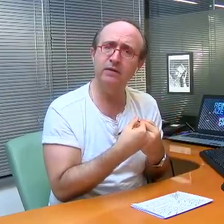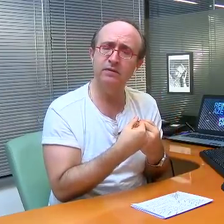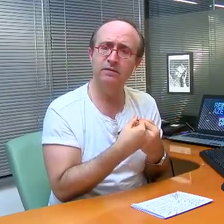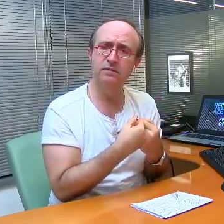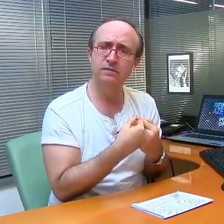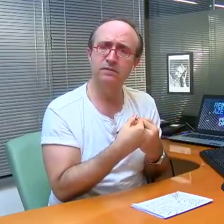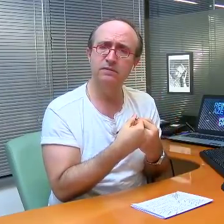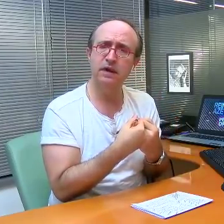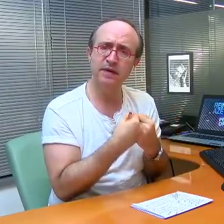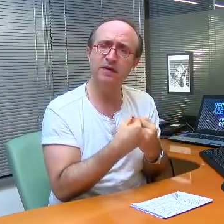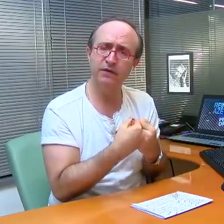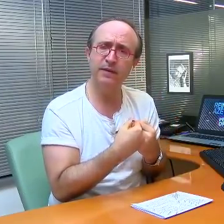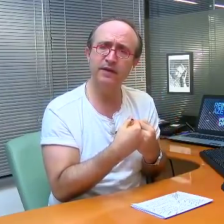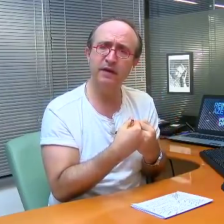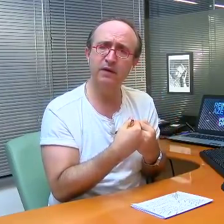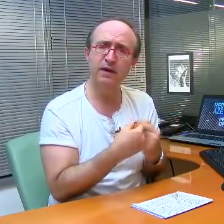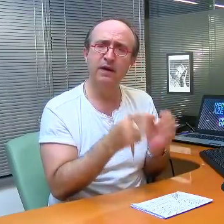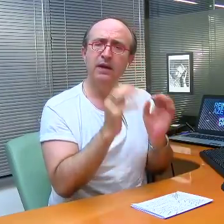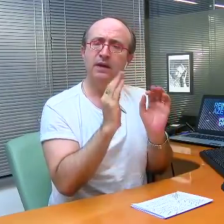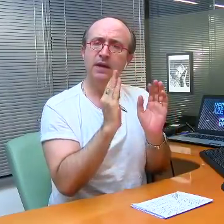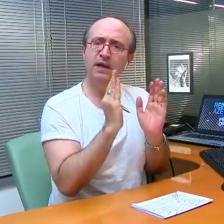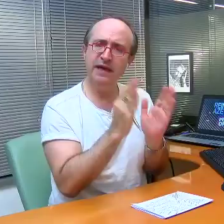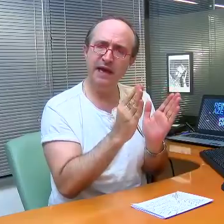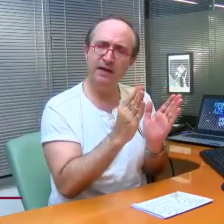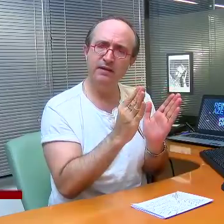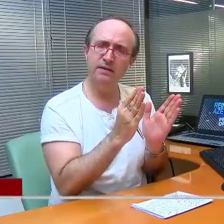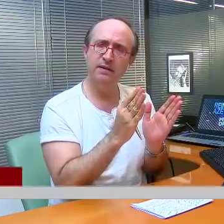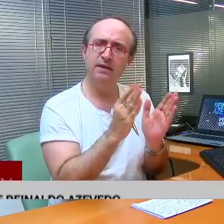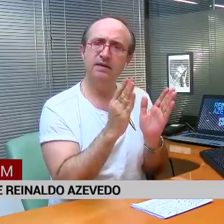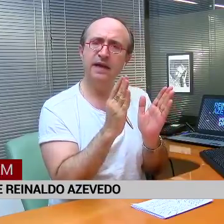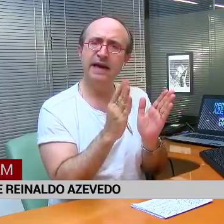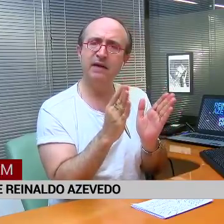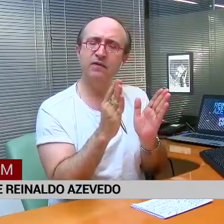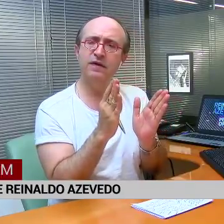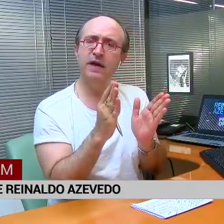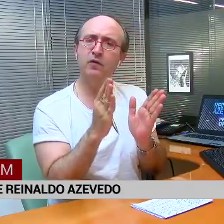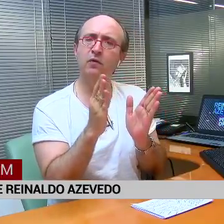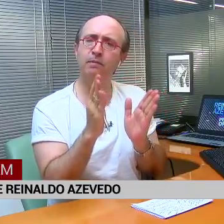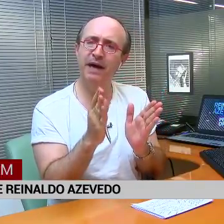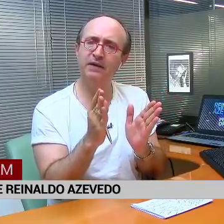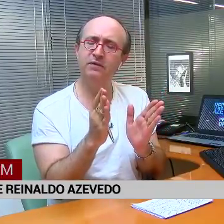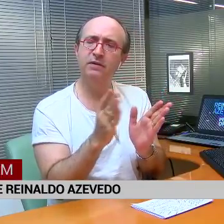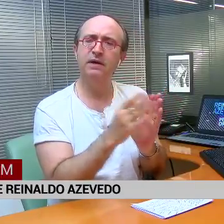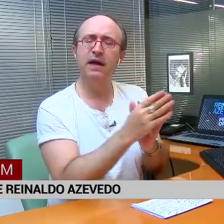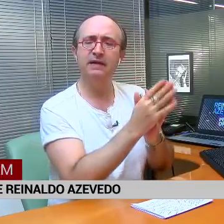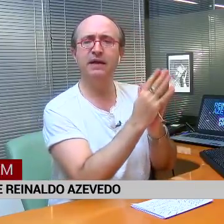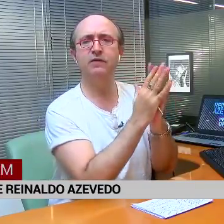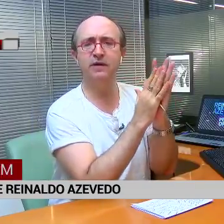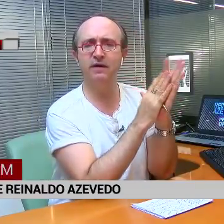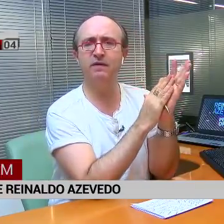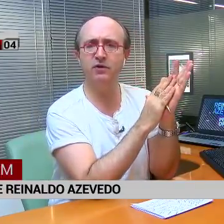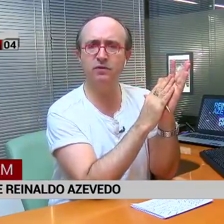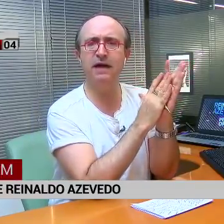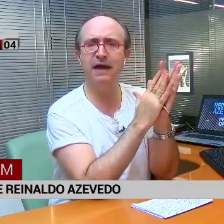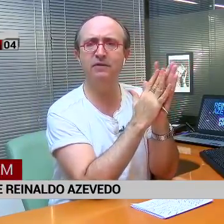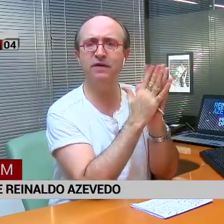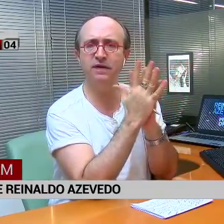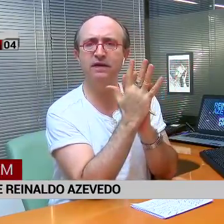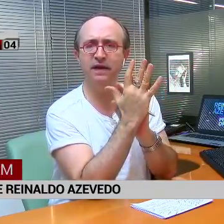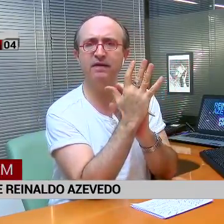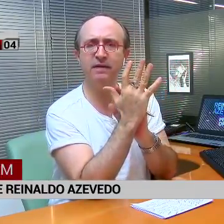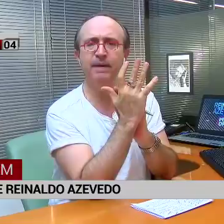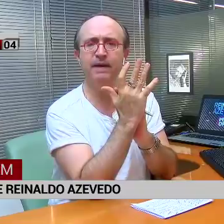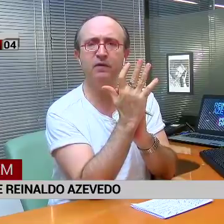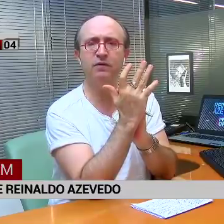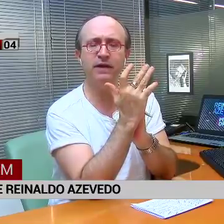questão fundamental. É uma questão fundamental. Ninguém será considerado culpado até o trânsito em